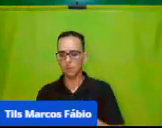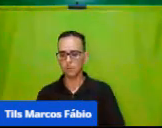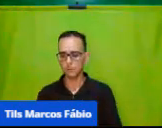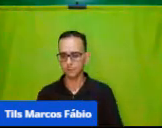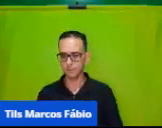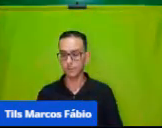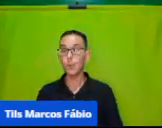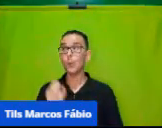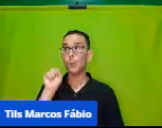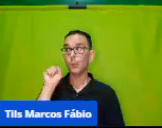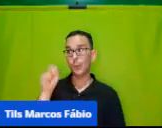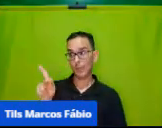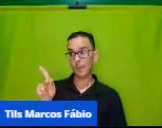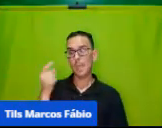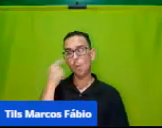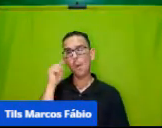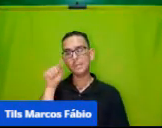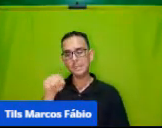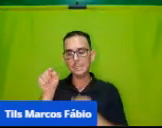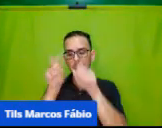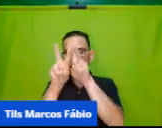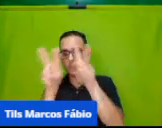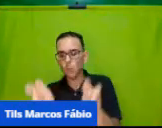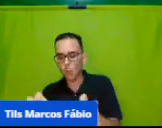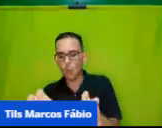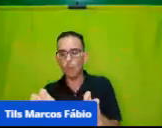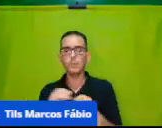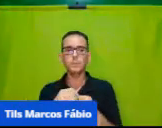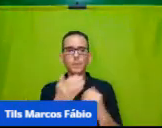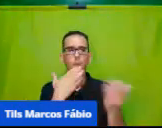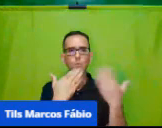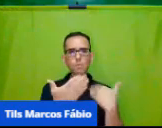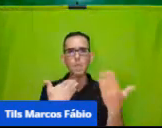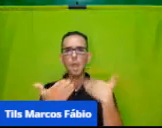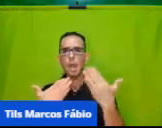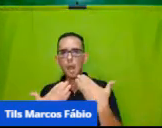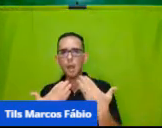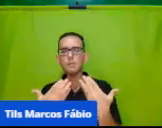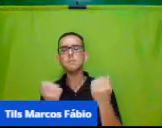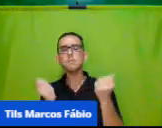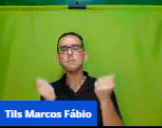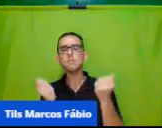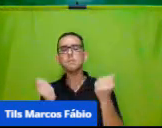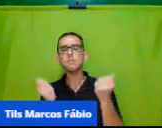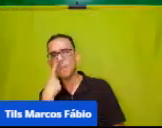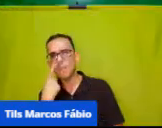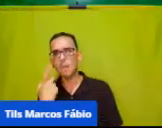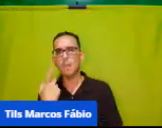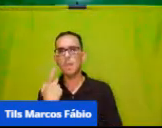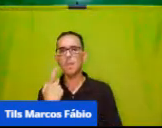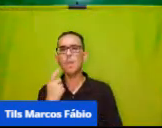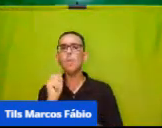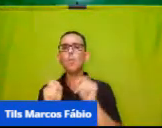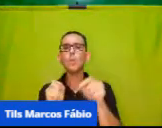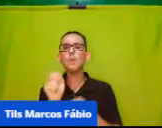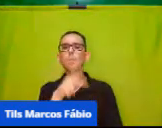Bacana. Então, acho que nesse tópico aqui, o diálogo aqui, né, deu para a gente ver o que os professores,